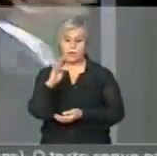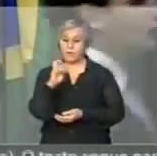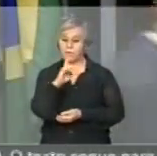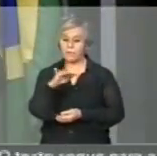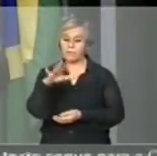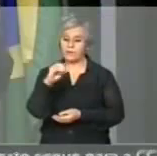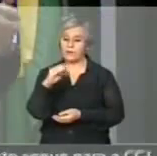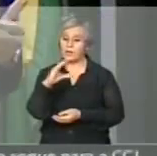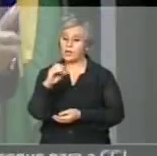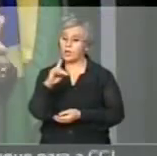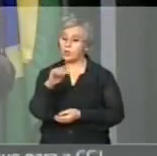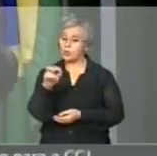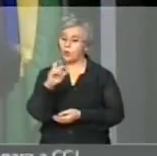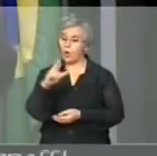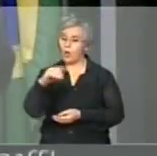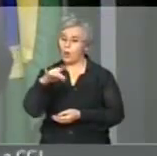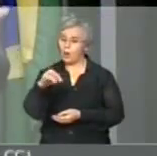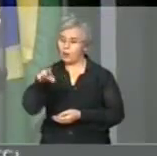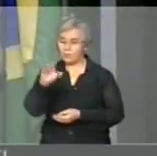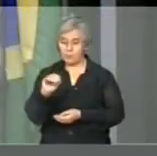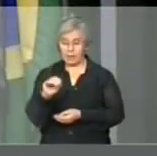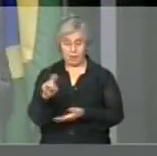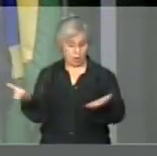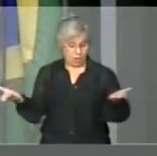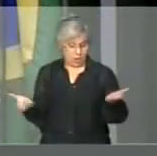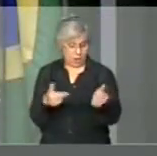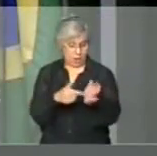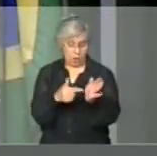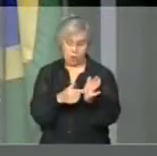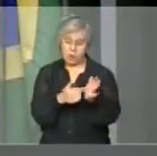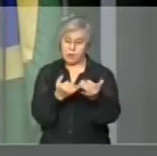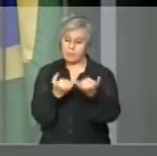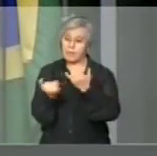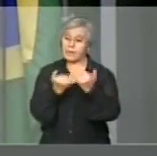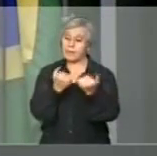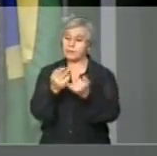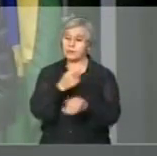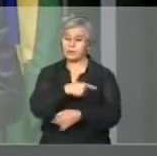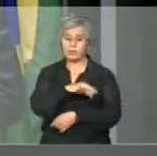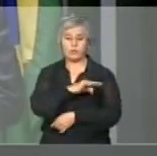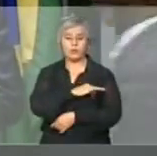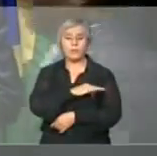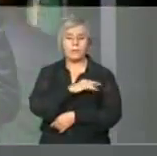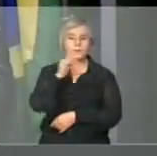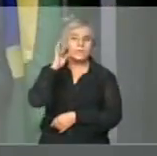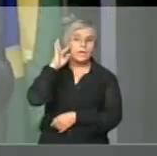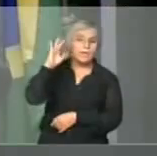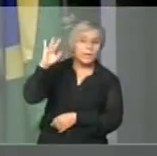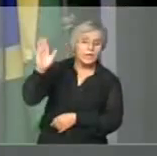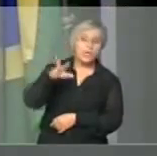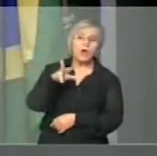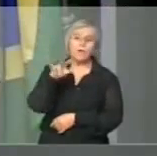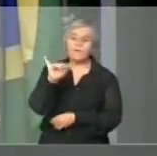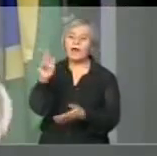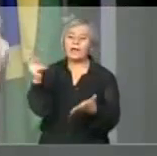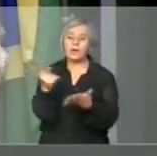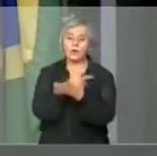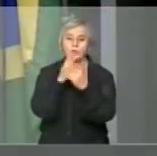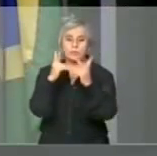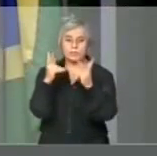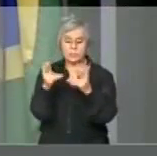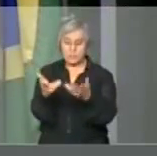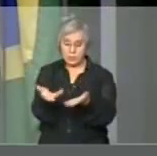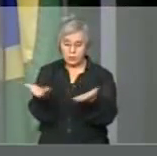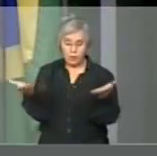conjuntura, onde parece que o PT, como premonição, enxergava o que aconteceria